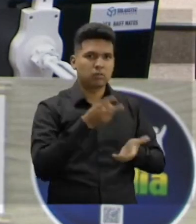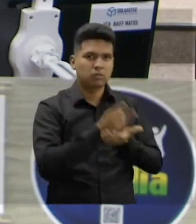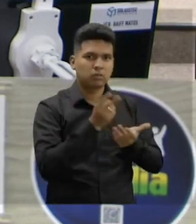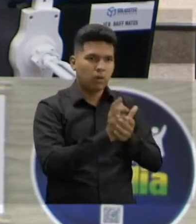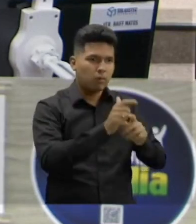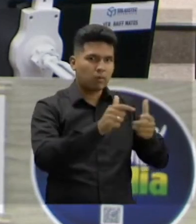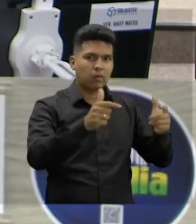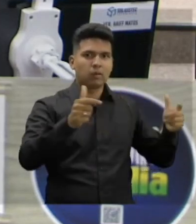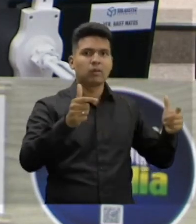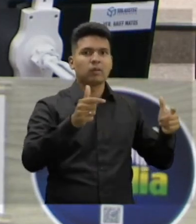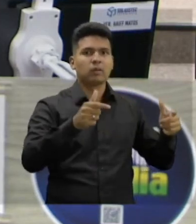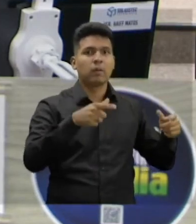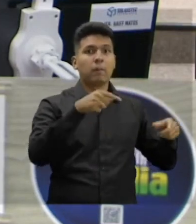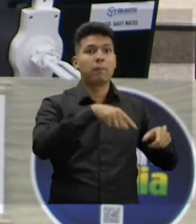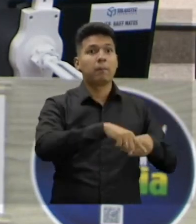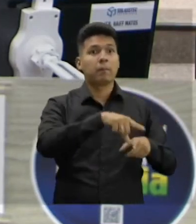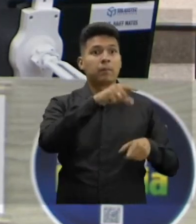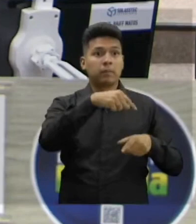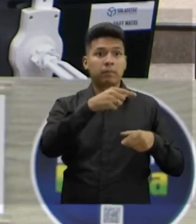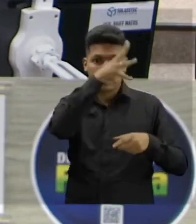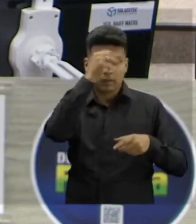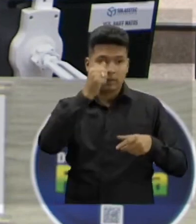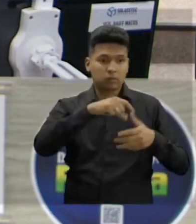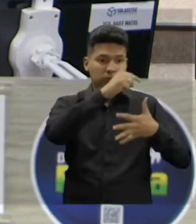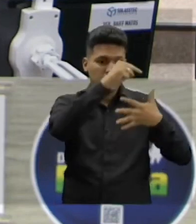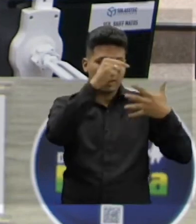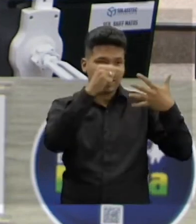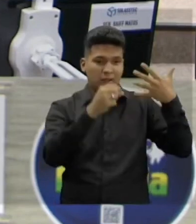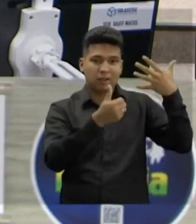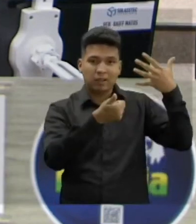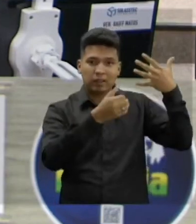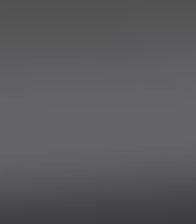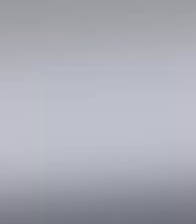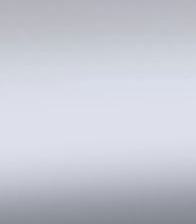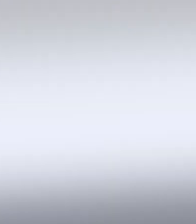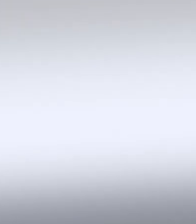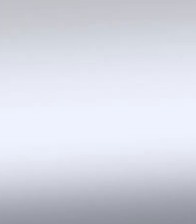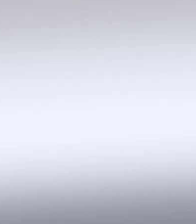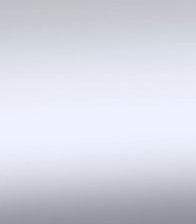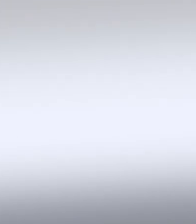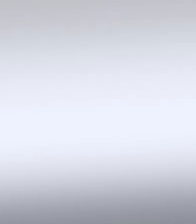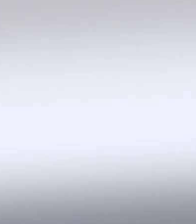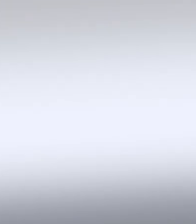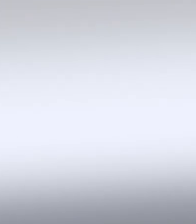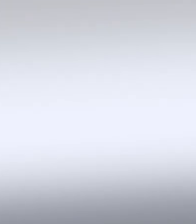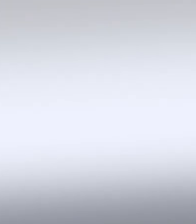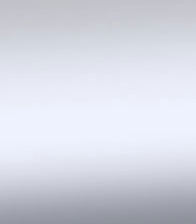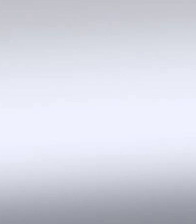ranqueado entre as 10 cidades mais barulhentas do Brasil e a gente precisa combater esse crime.